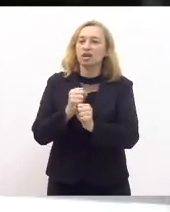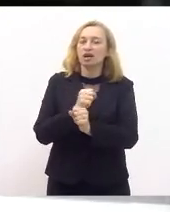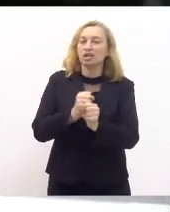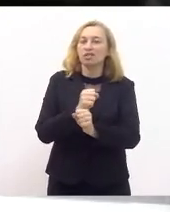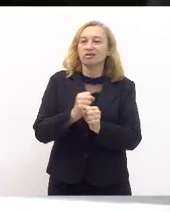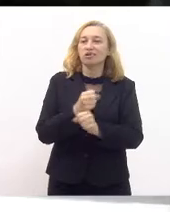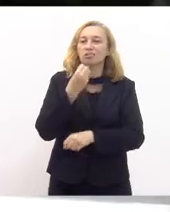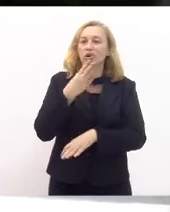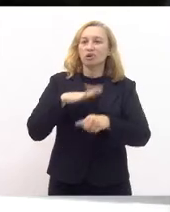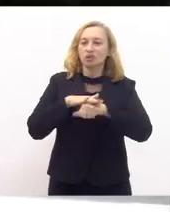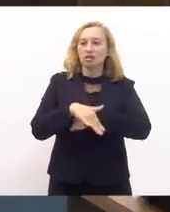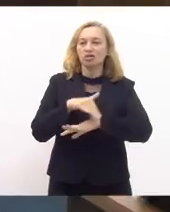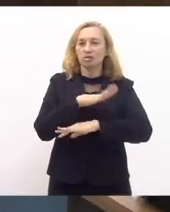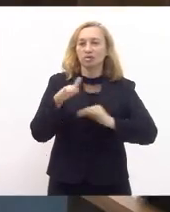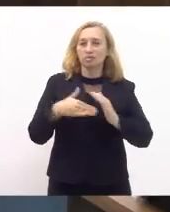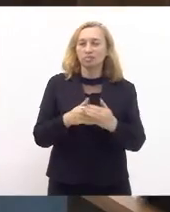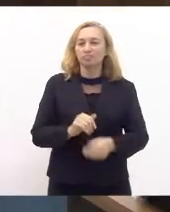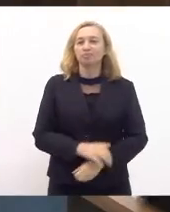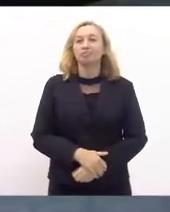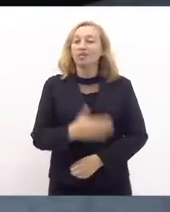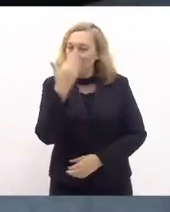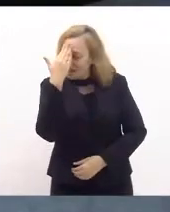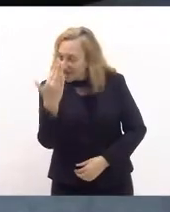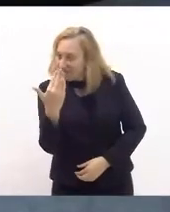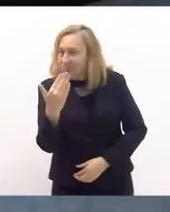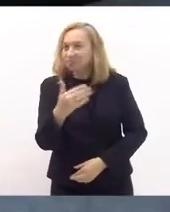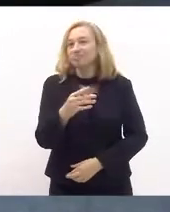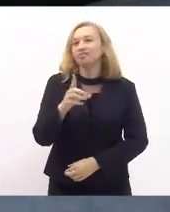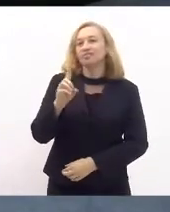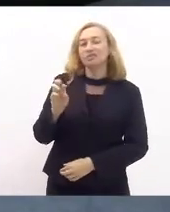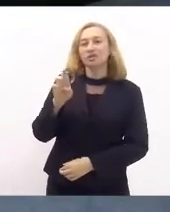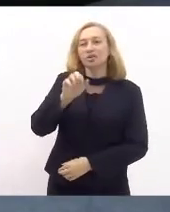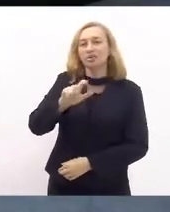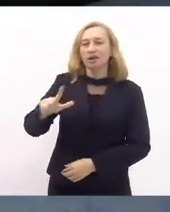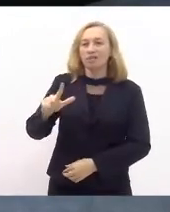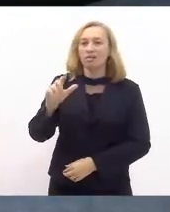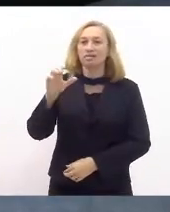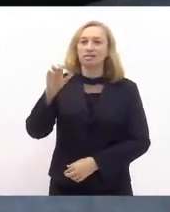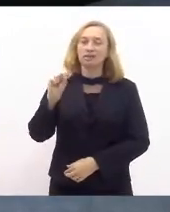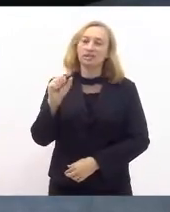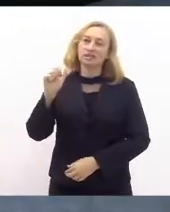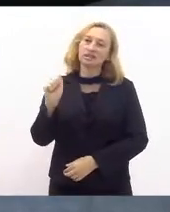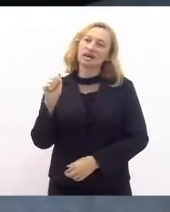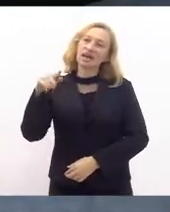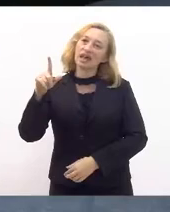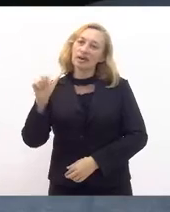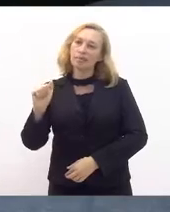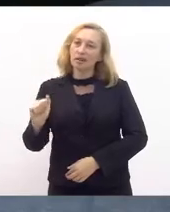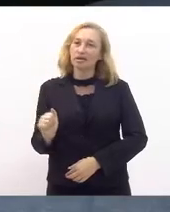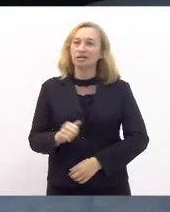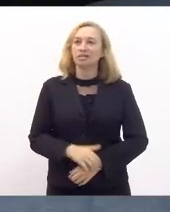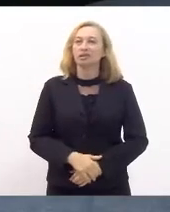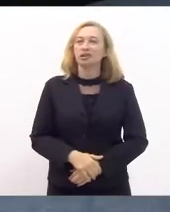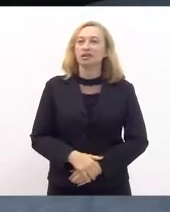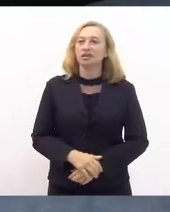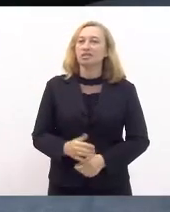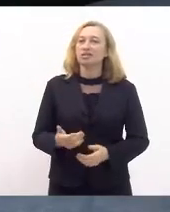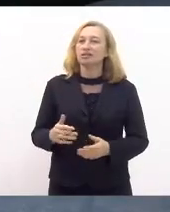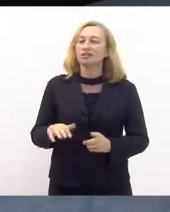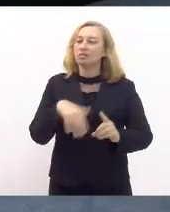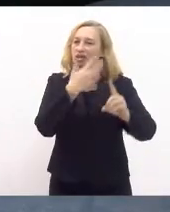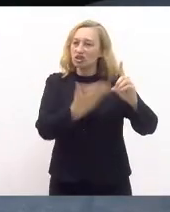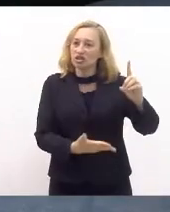Boa noite a todos. Obrigado, Coronel Salema, prestigiando este grande